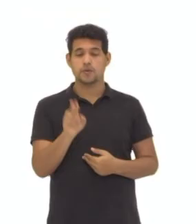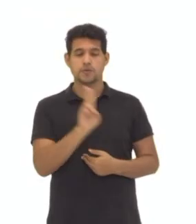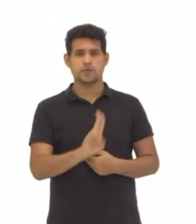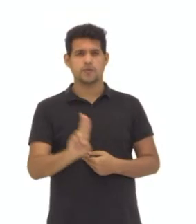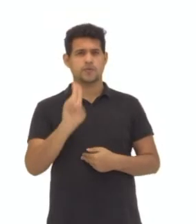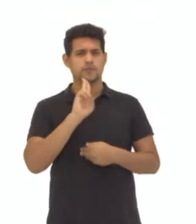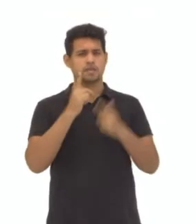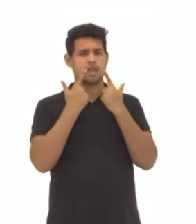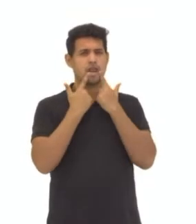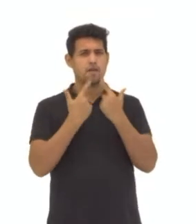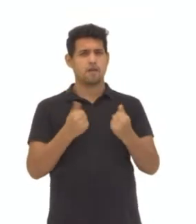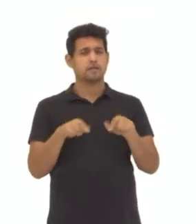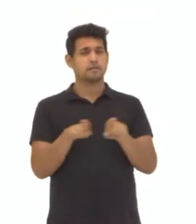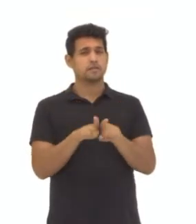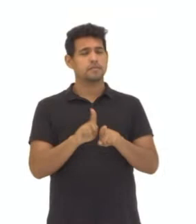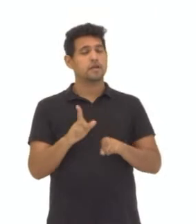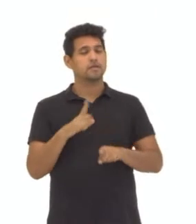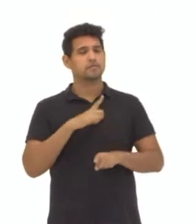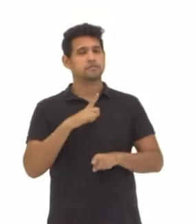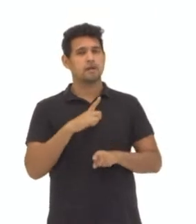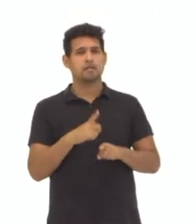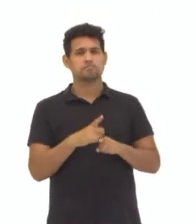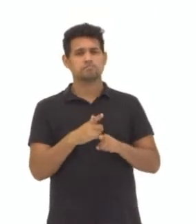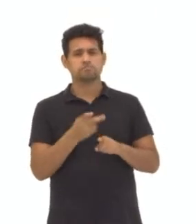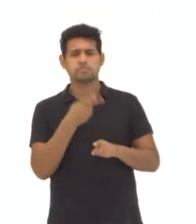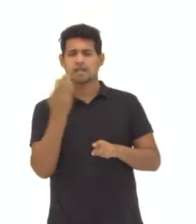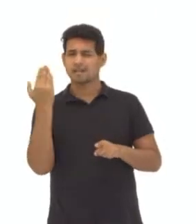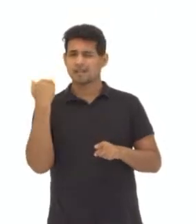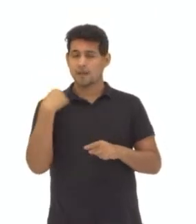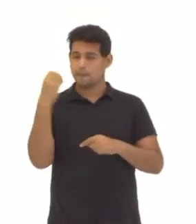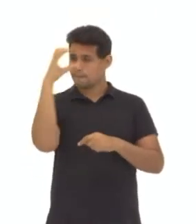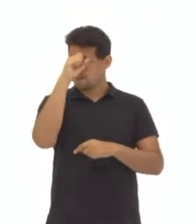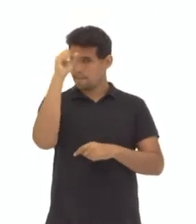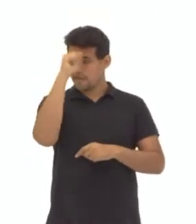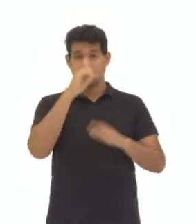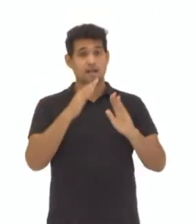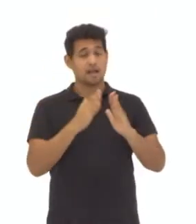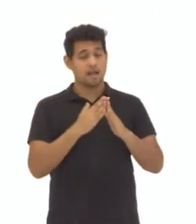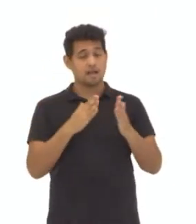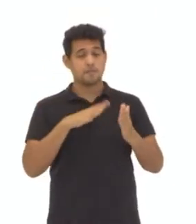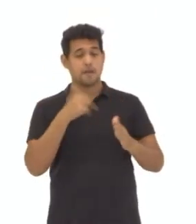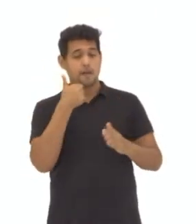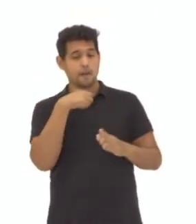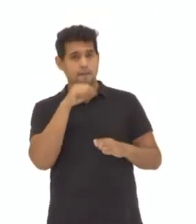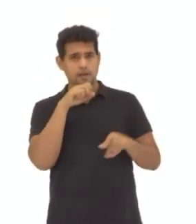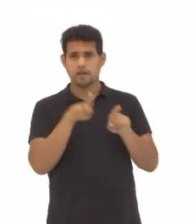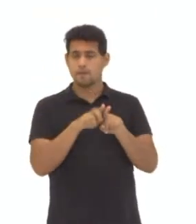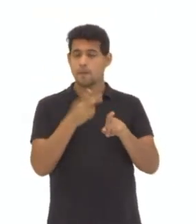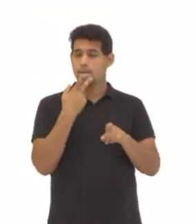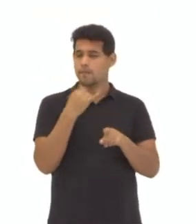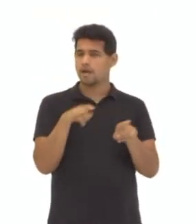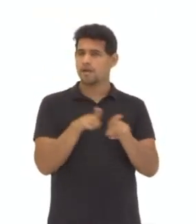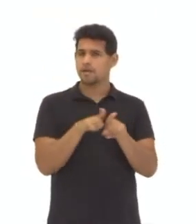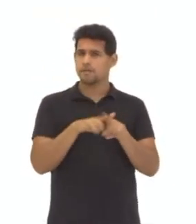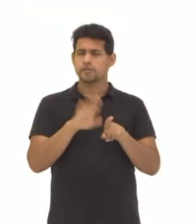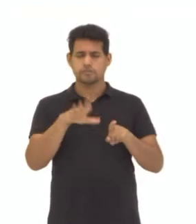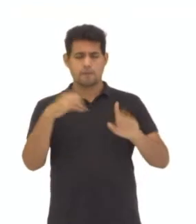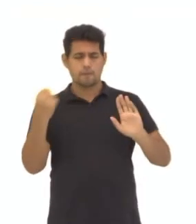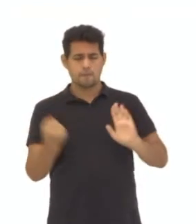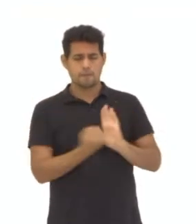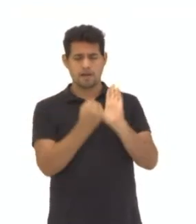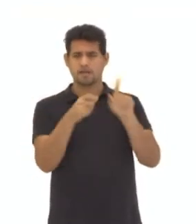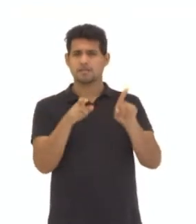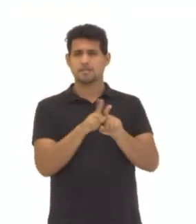linguagem formal. Eu havia sido alfabetizado em casa por minha mãe e meu pai durante uma infância marcada